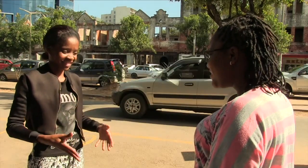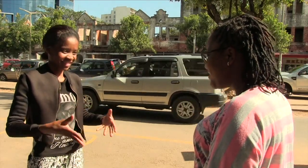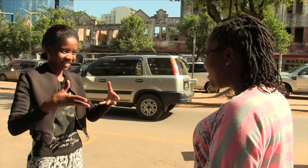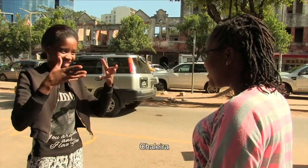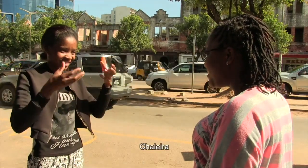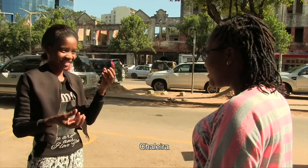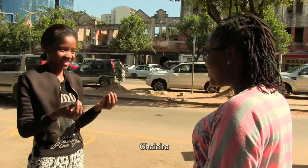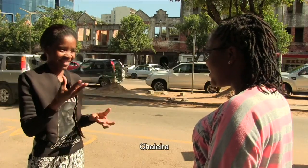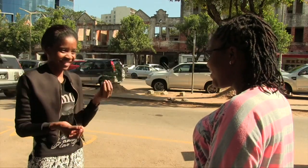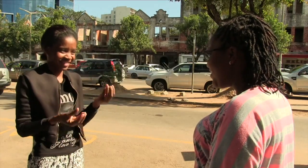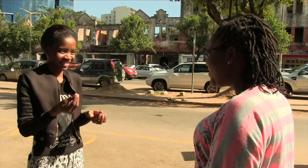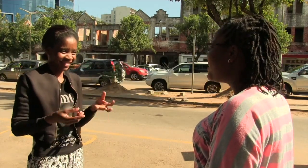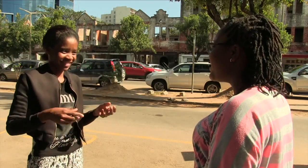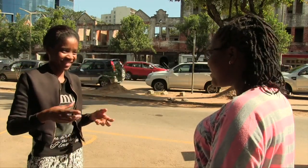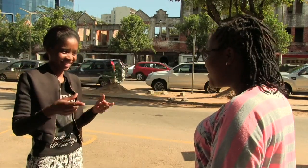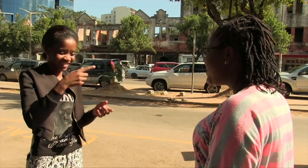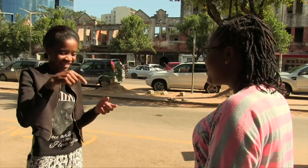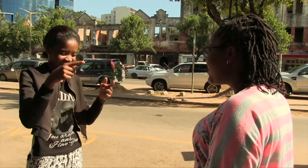Chaleira. Chaleira.